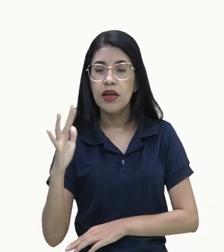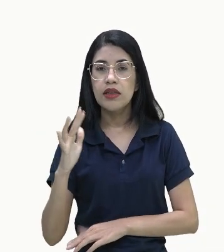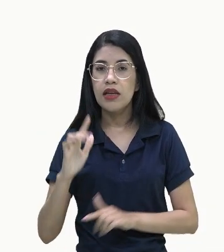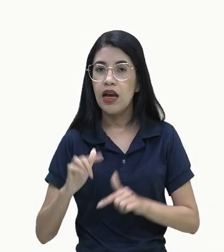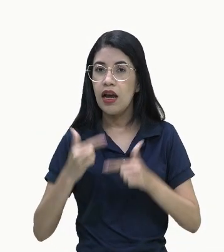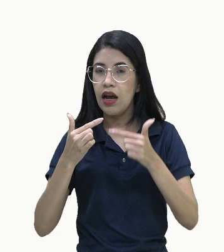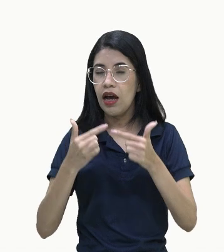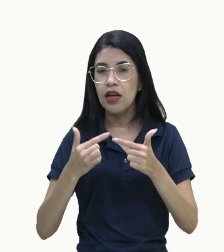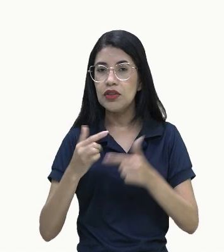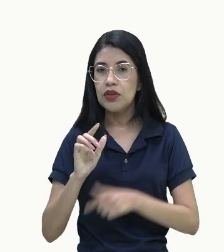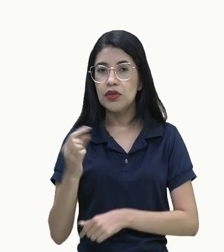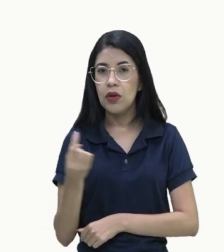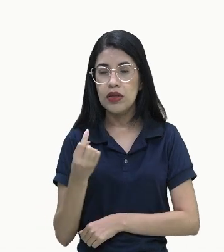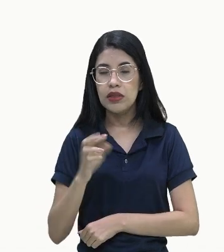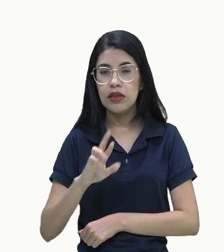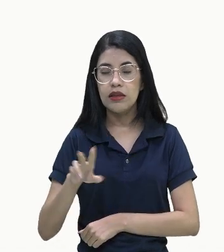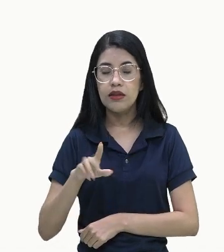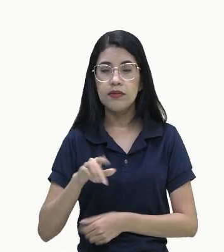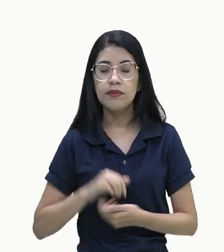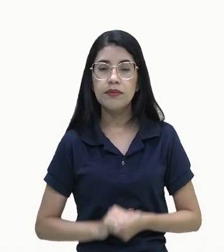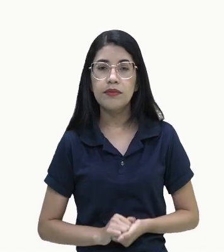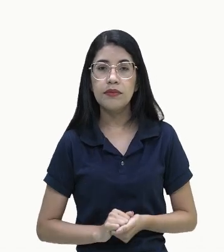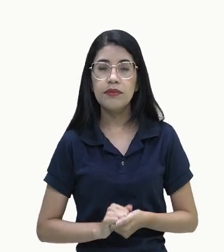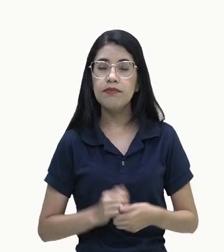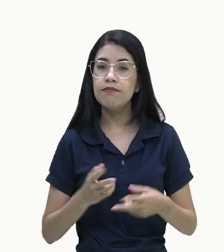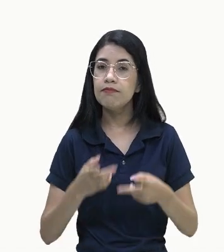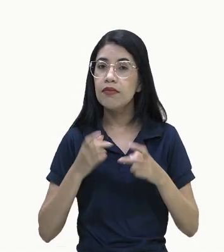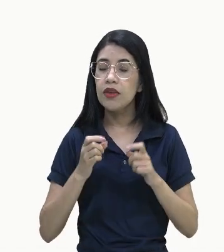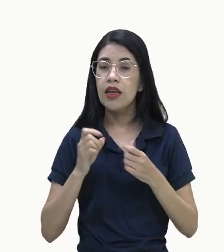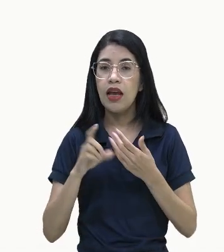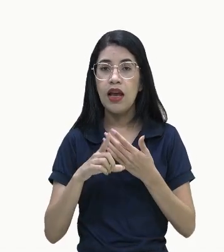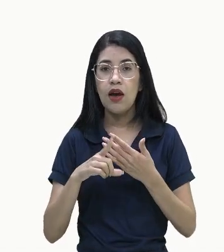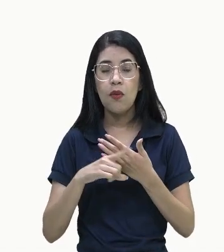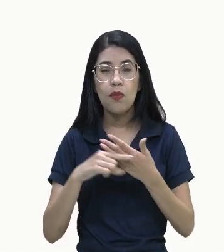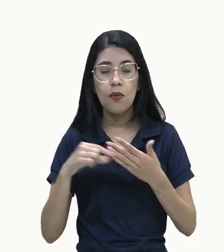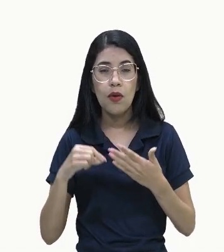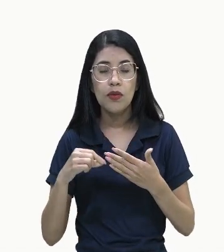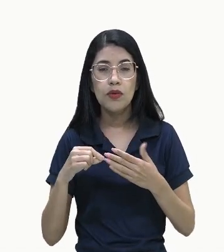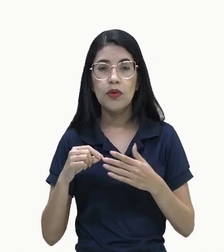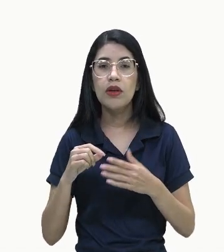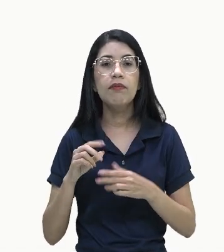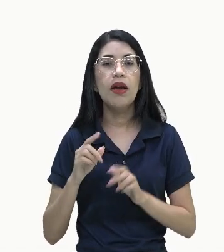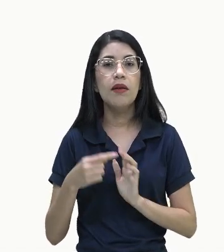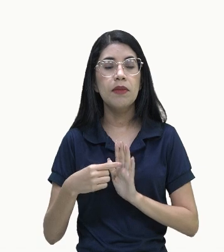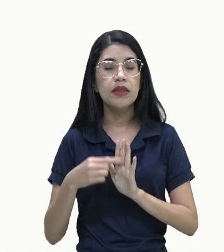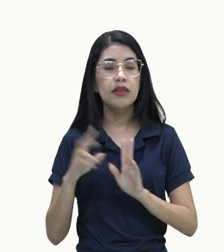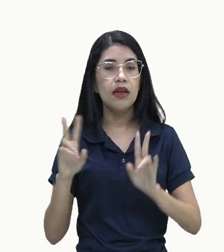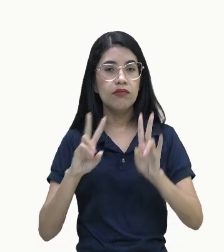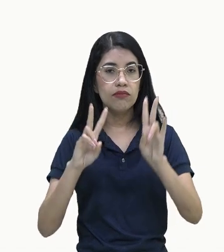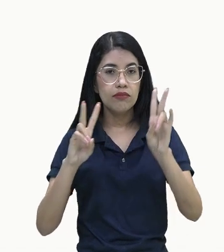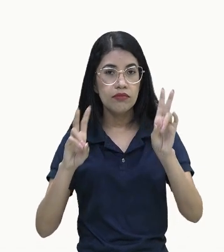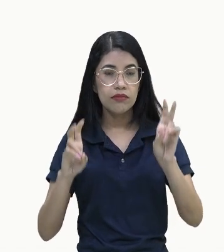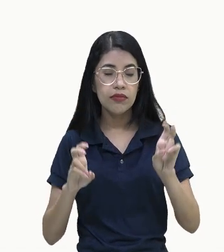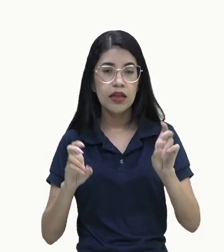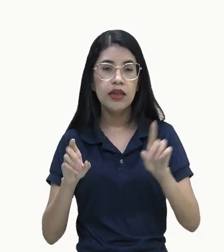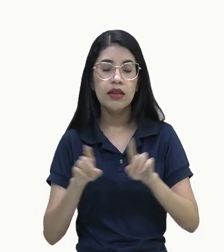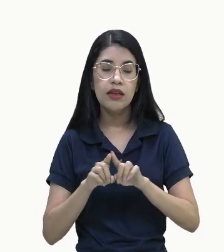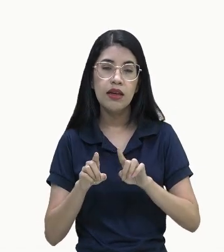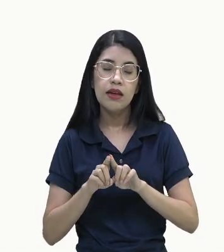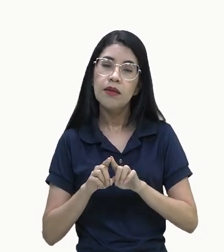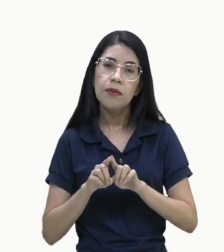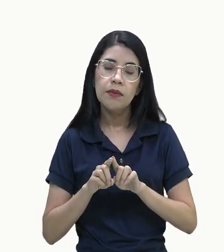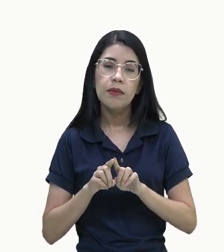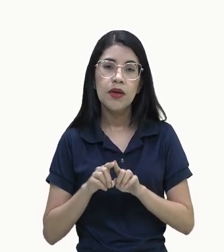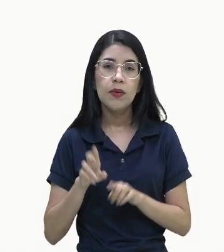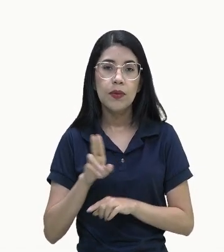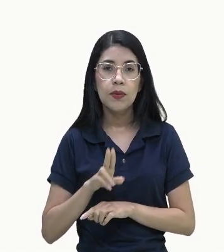Então vejam, foi algo que foi citado entre aspas e atribuído, né? Foi dito de